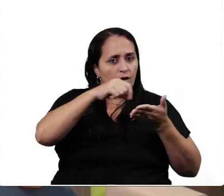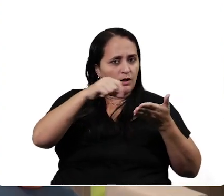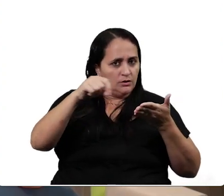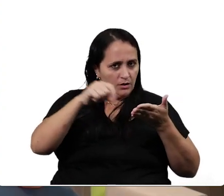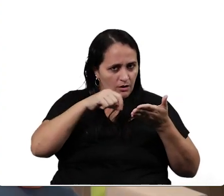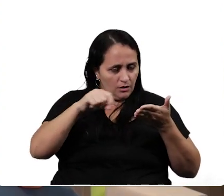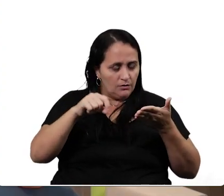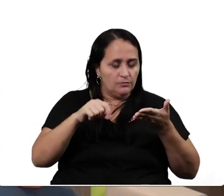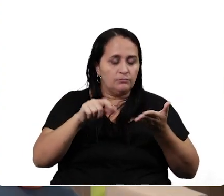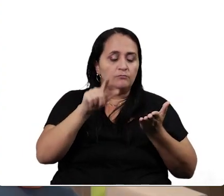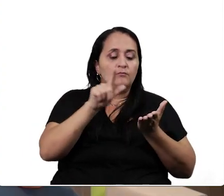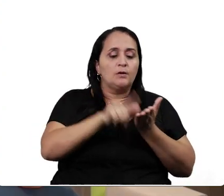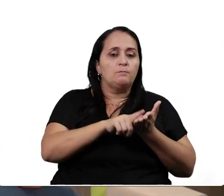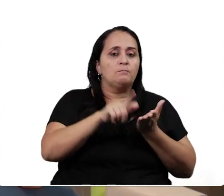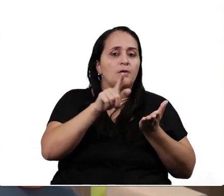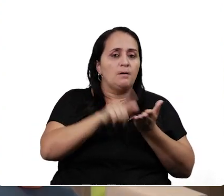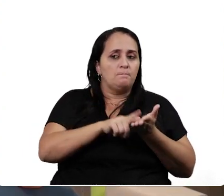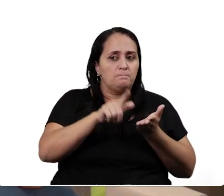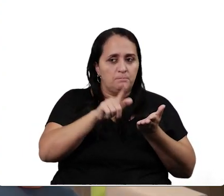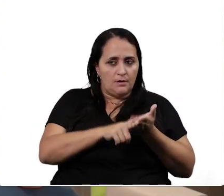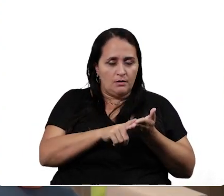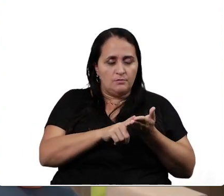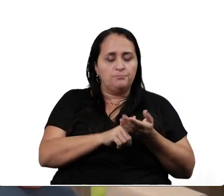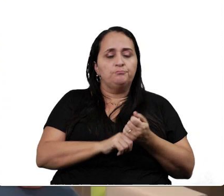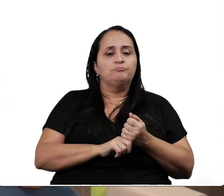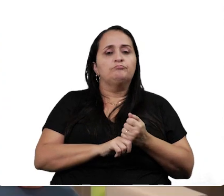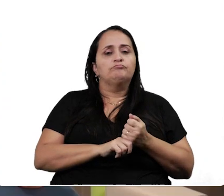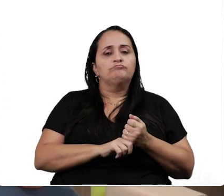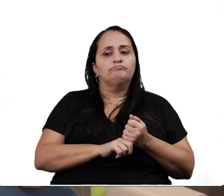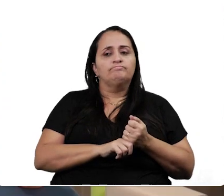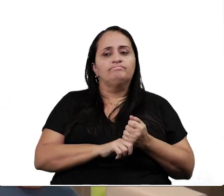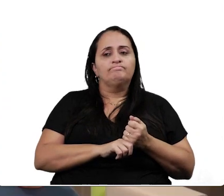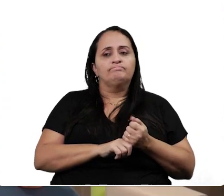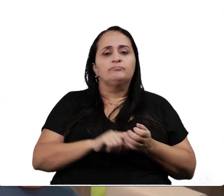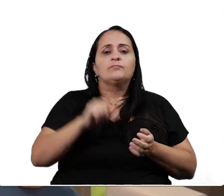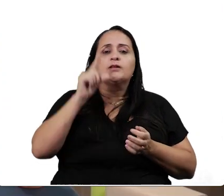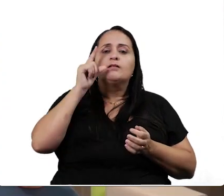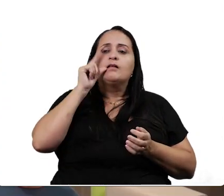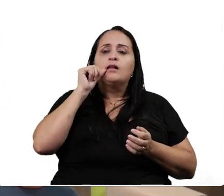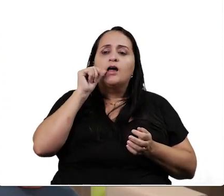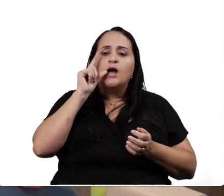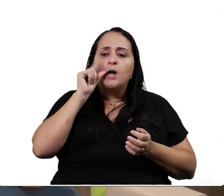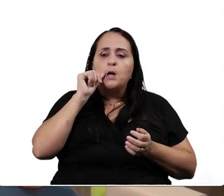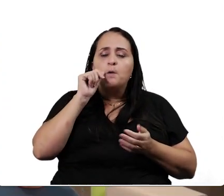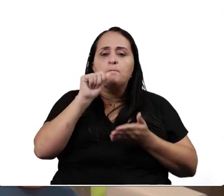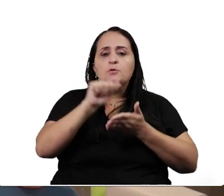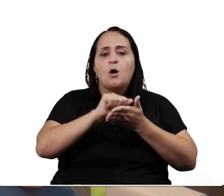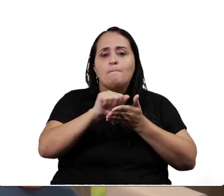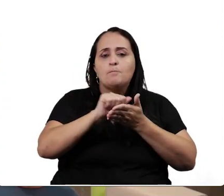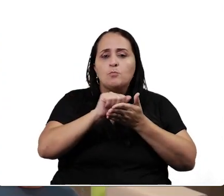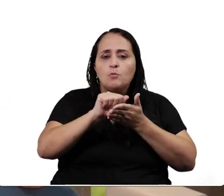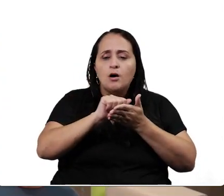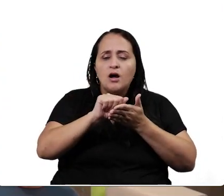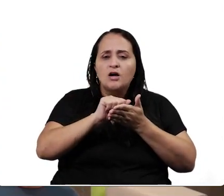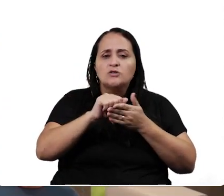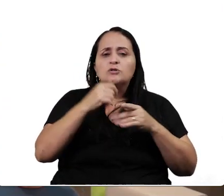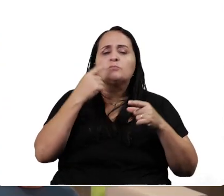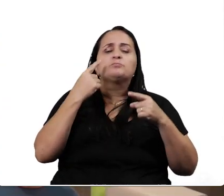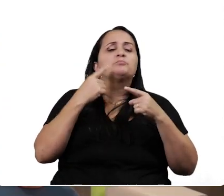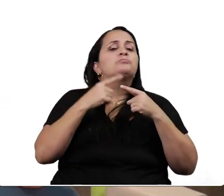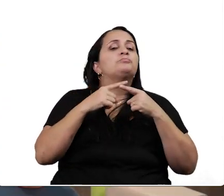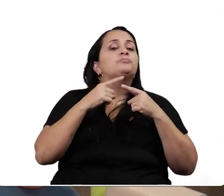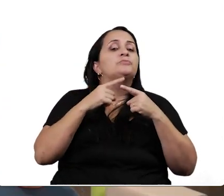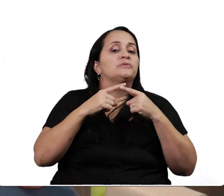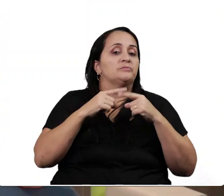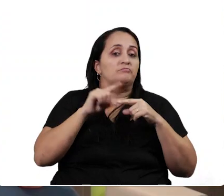folha de papel, de preferência, né? Um caderno, e pega lá nos seus materiais um lápis e uma borracha. Por